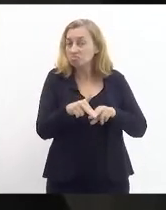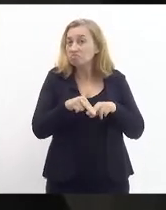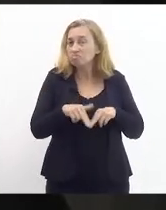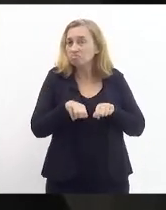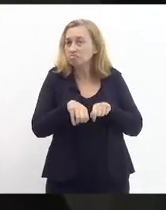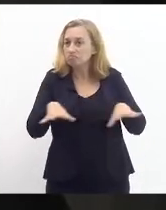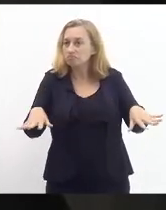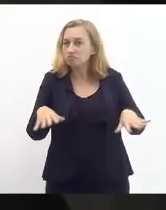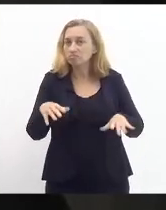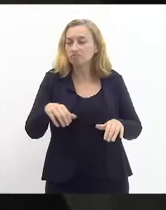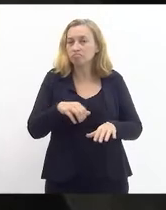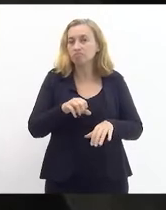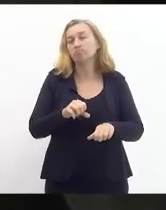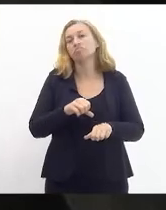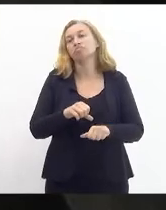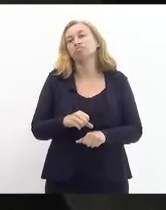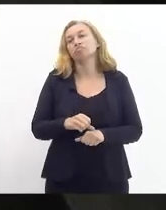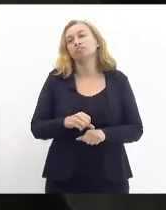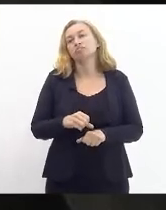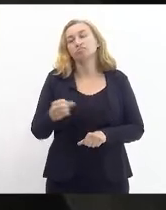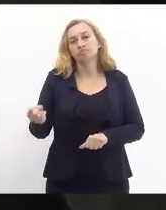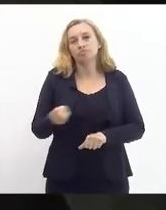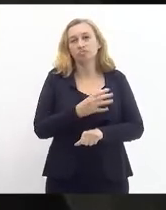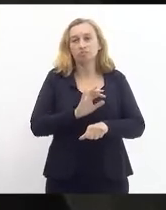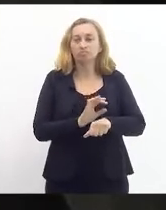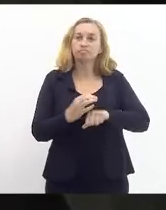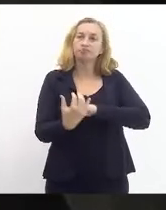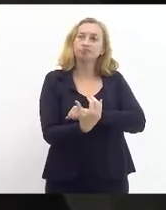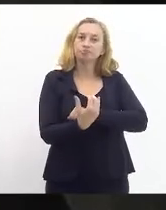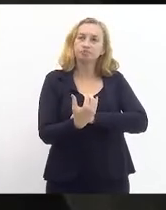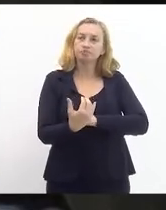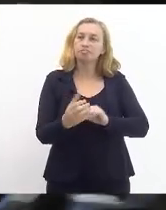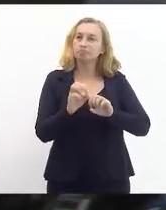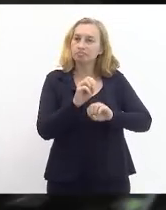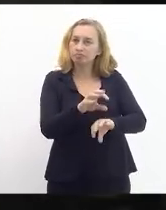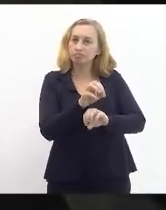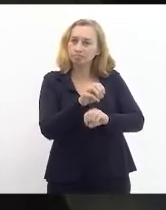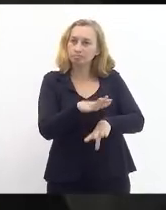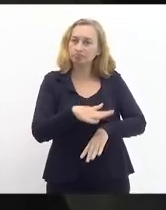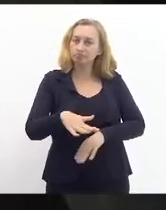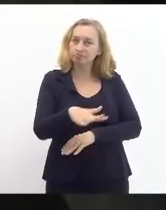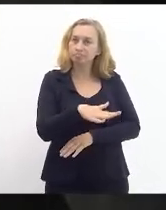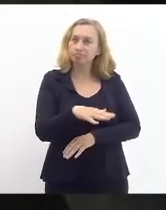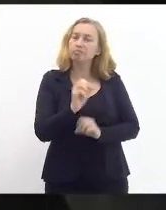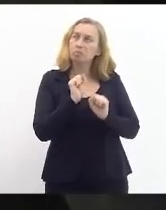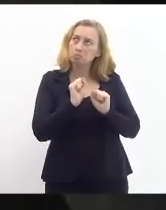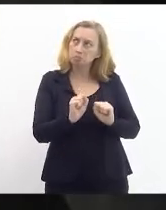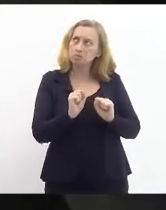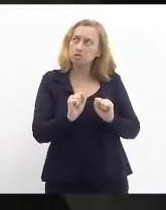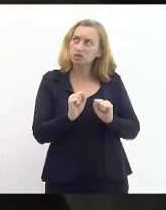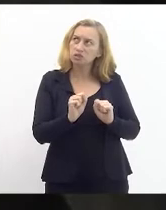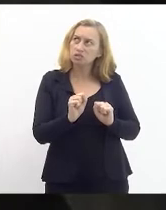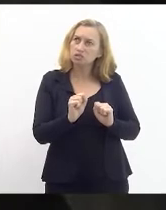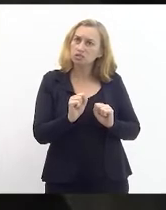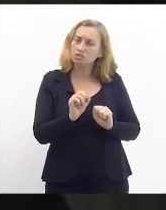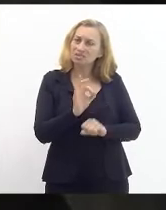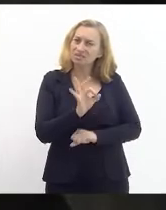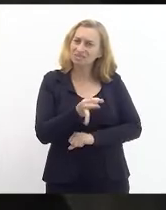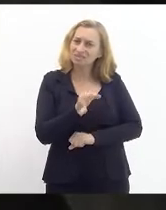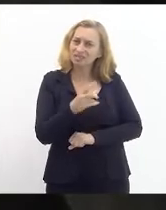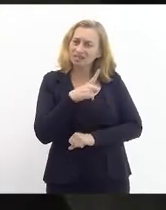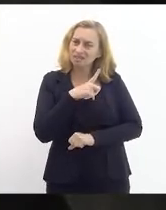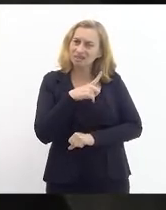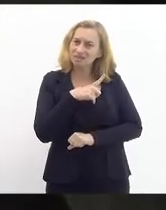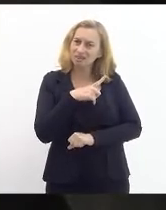da pandemia do novo coronavírus no caso da educação é preciso é possível afirmar sem exagero